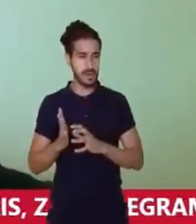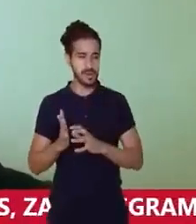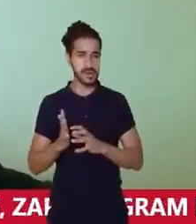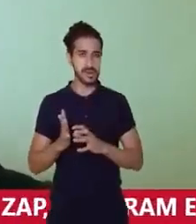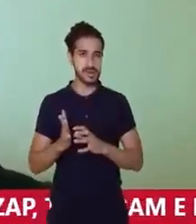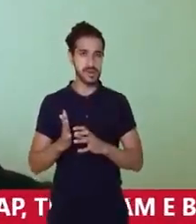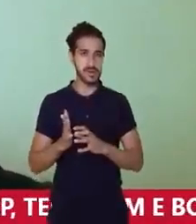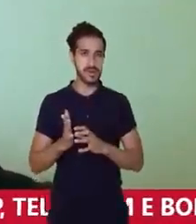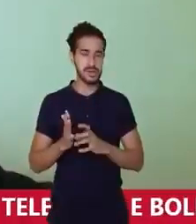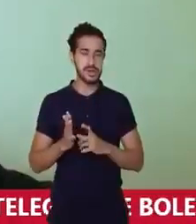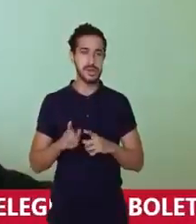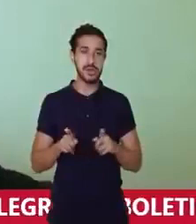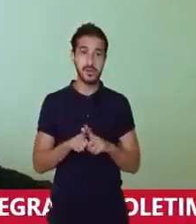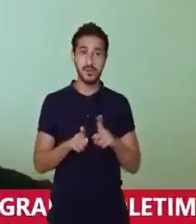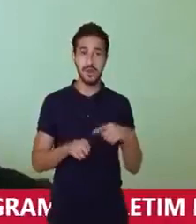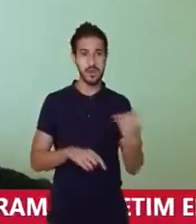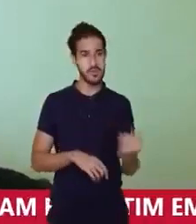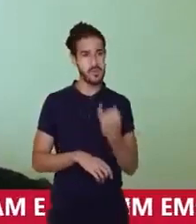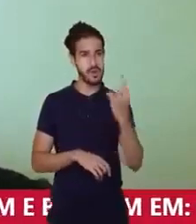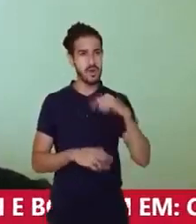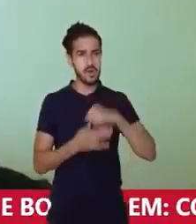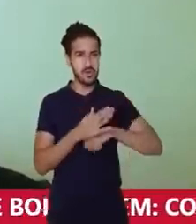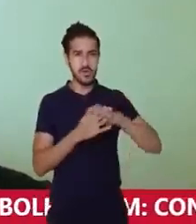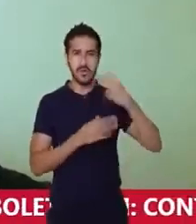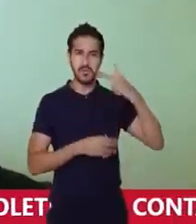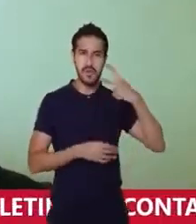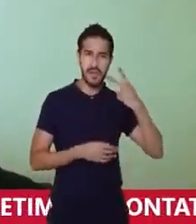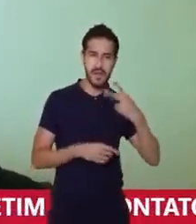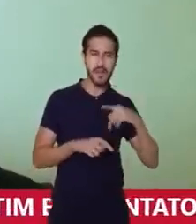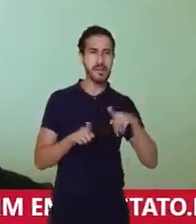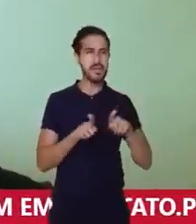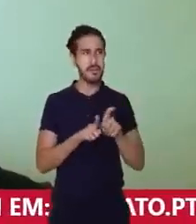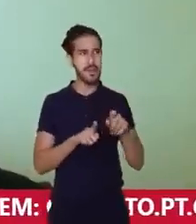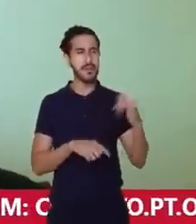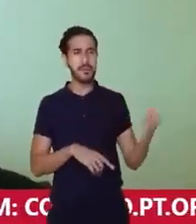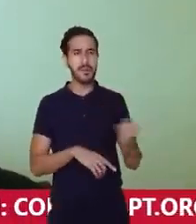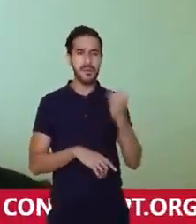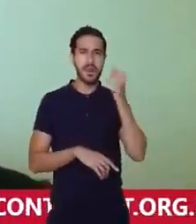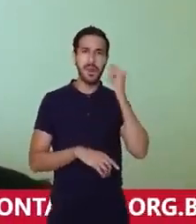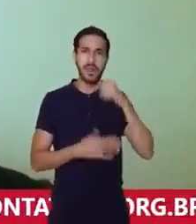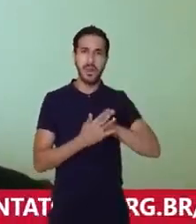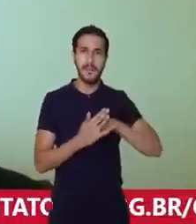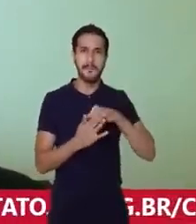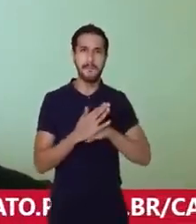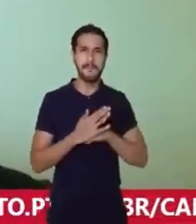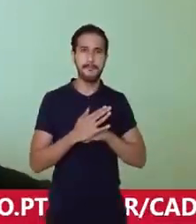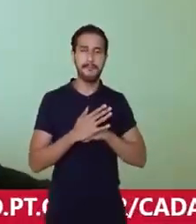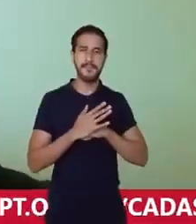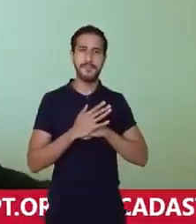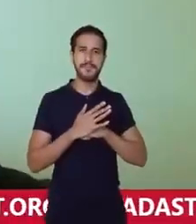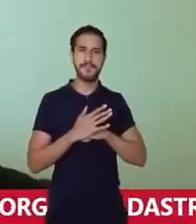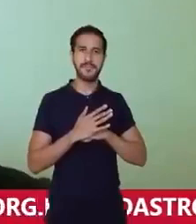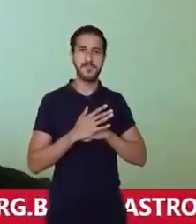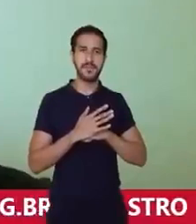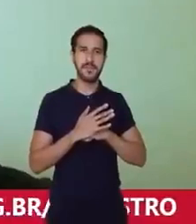além da importância da luta parlamentar, além da importância da luta, enfim,